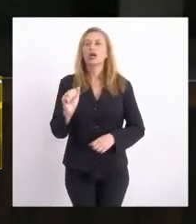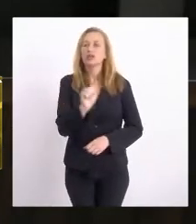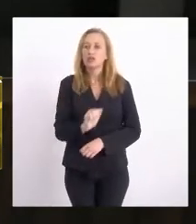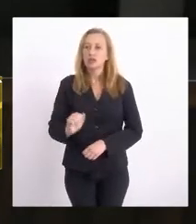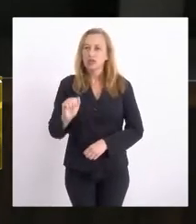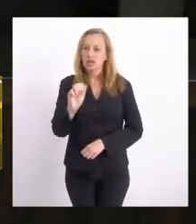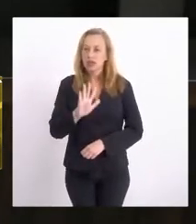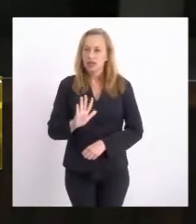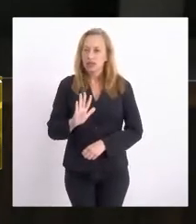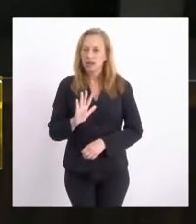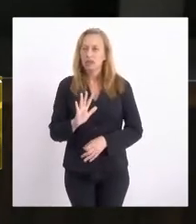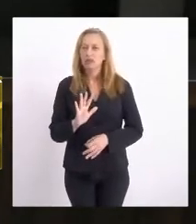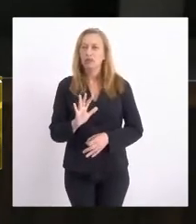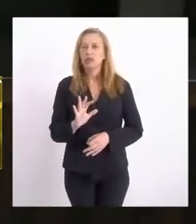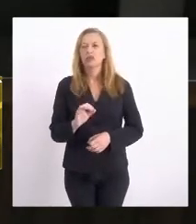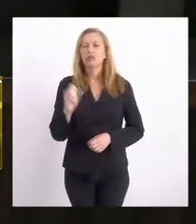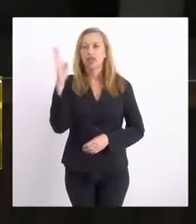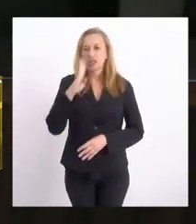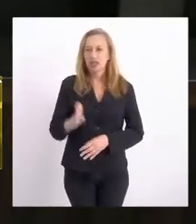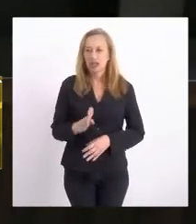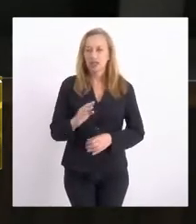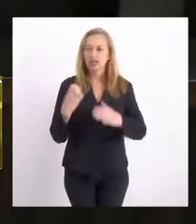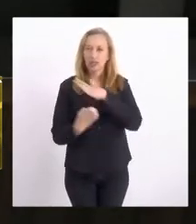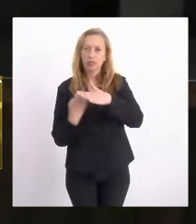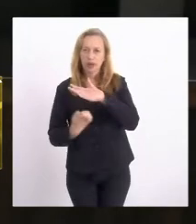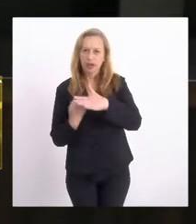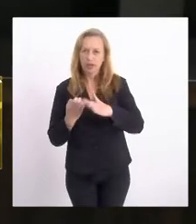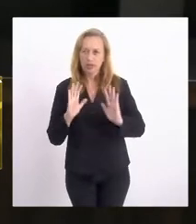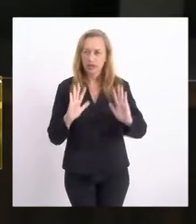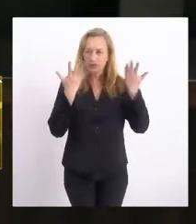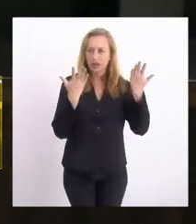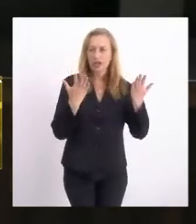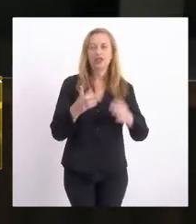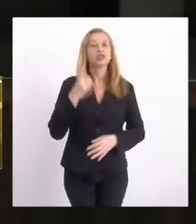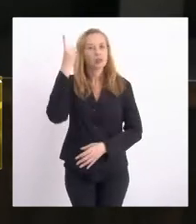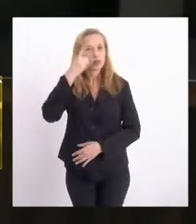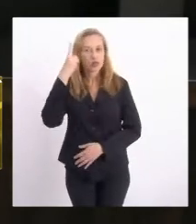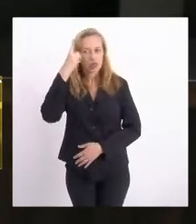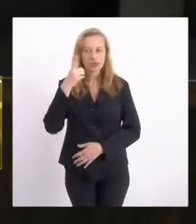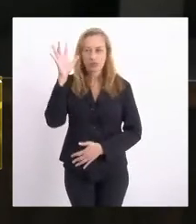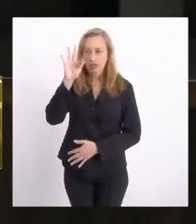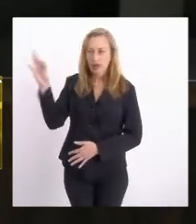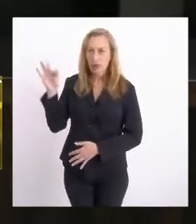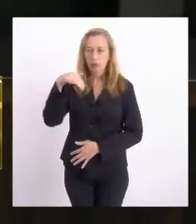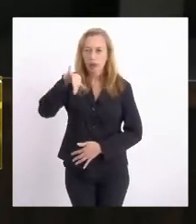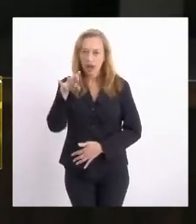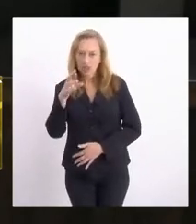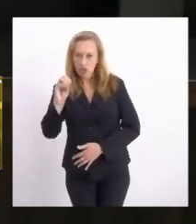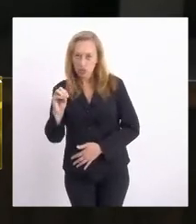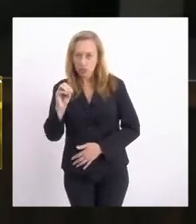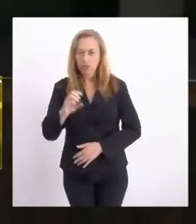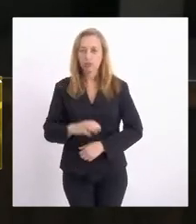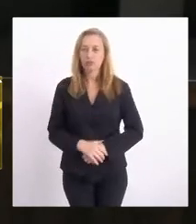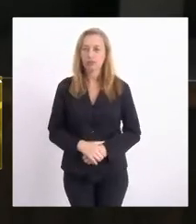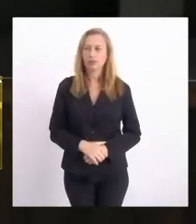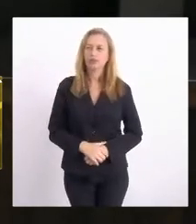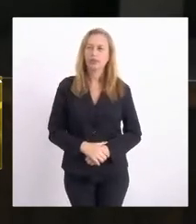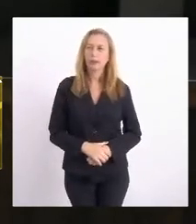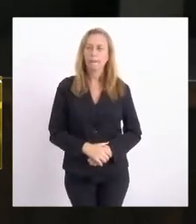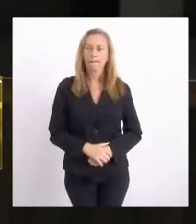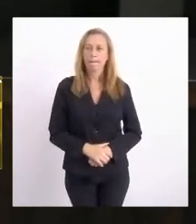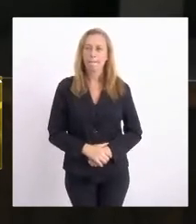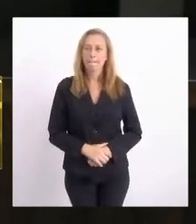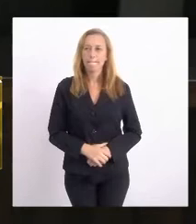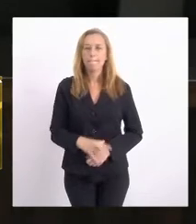de eventos o deputado federal Márcio labre E aí e